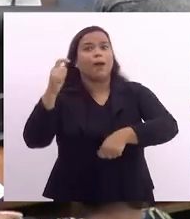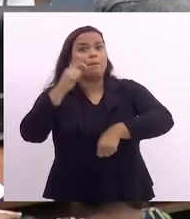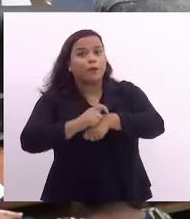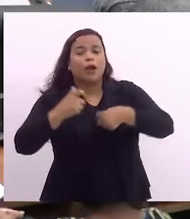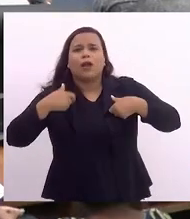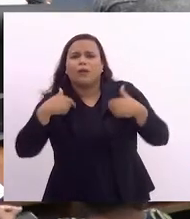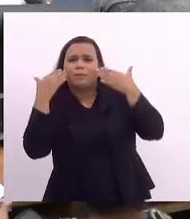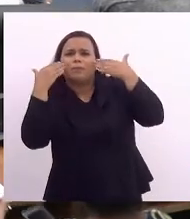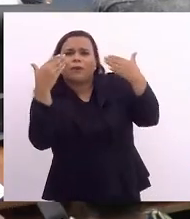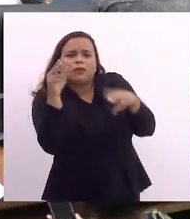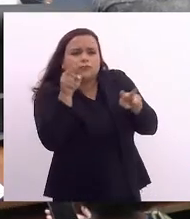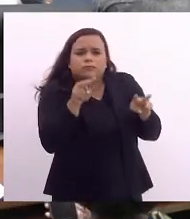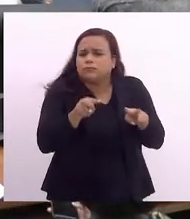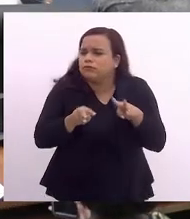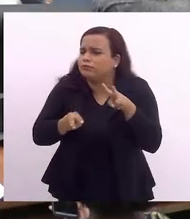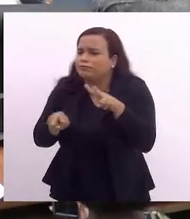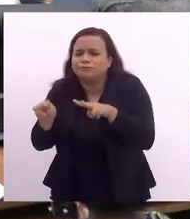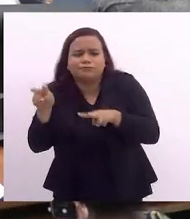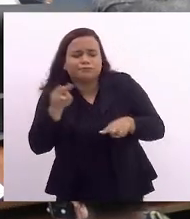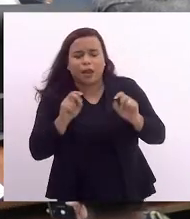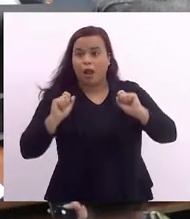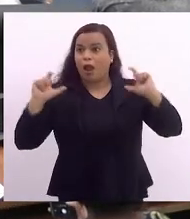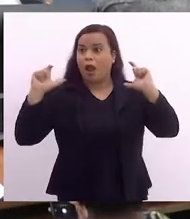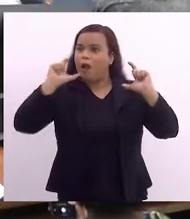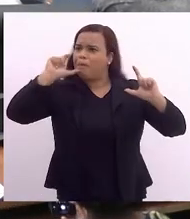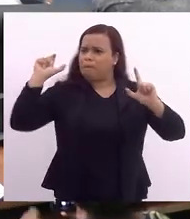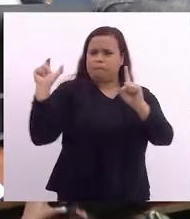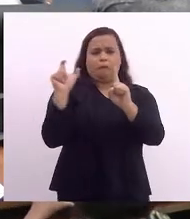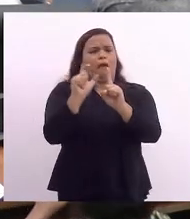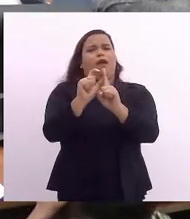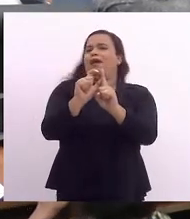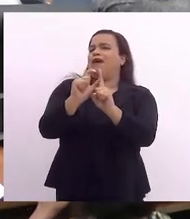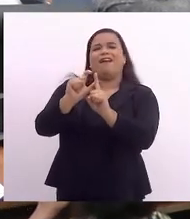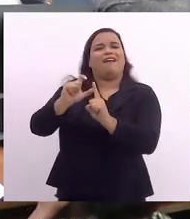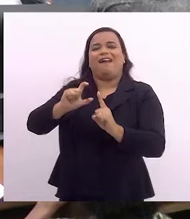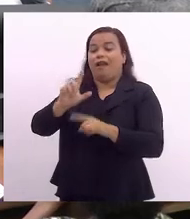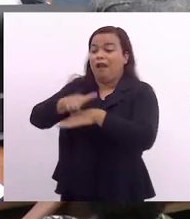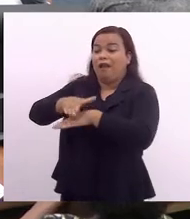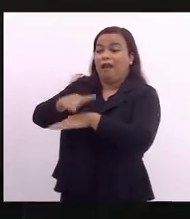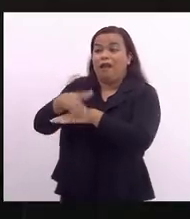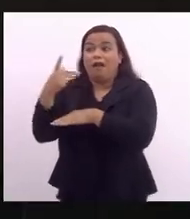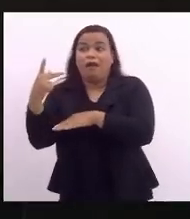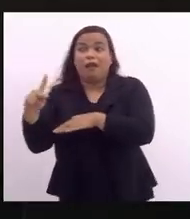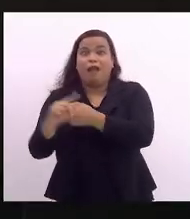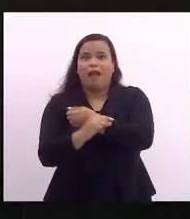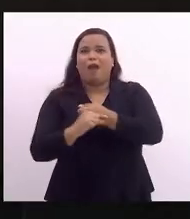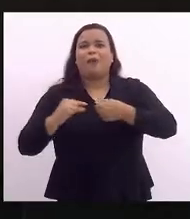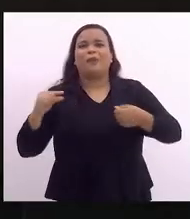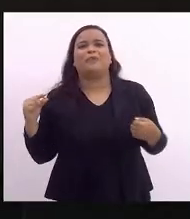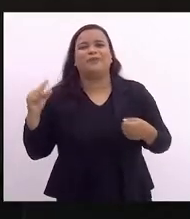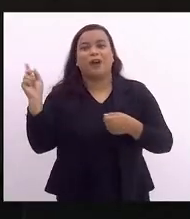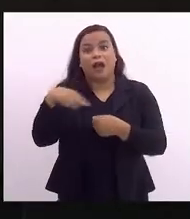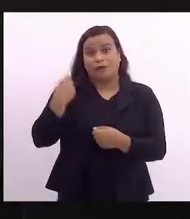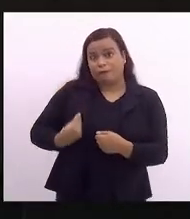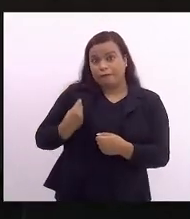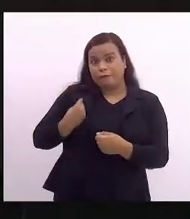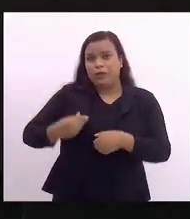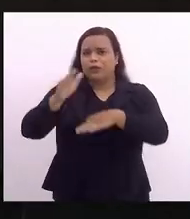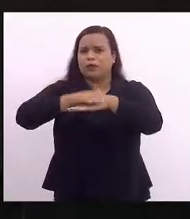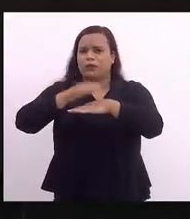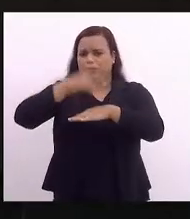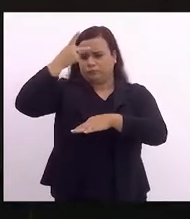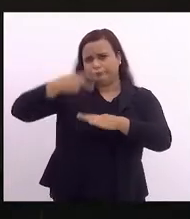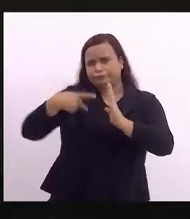apresento como um observador, atento não nas palavras, mas sim na intenção do autor. Da nossa vida somos o roteirista e o